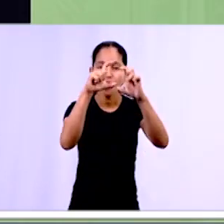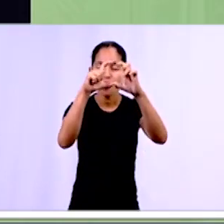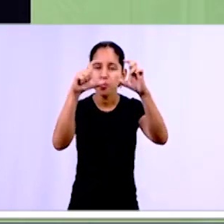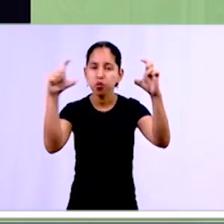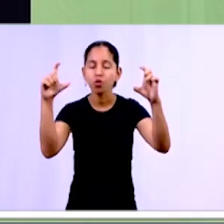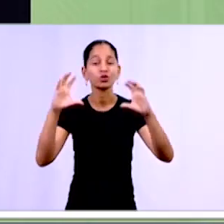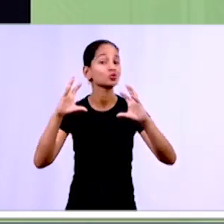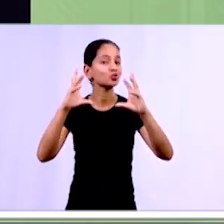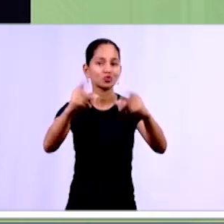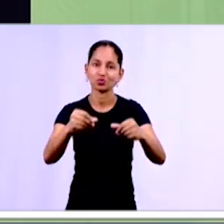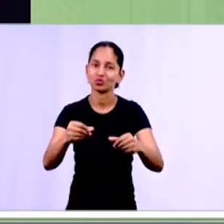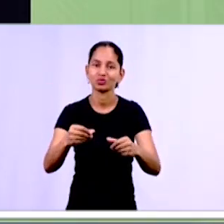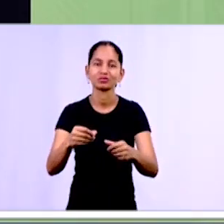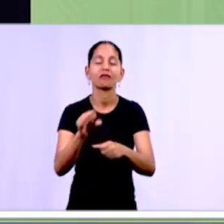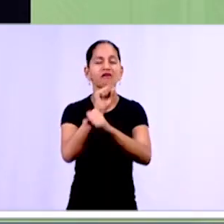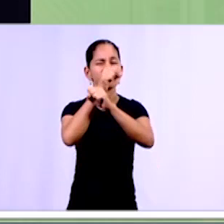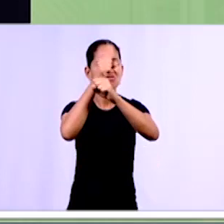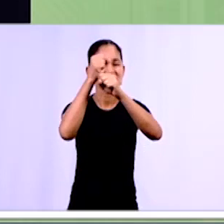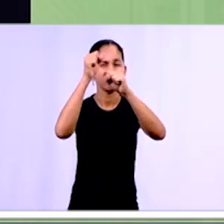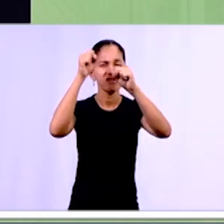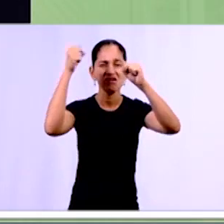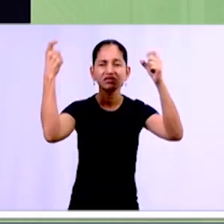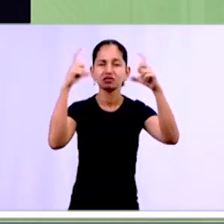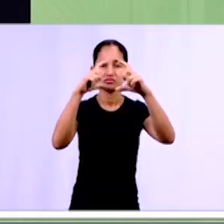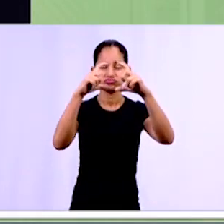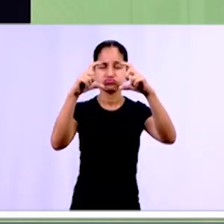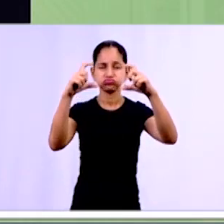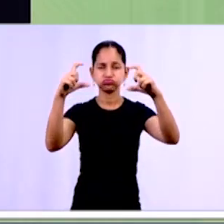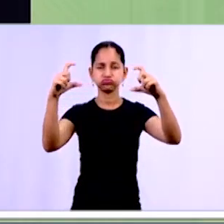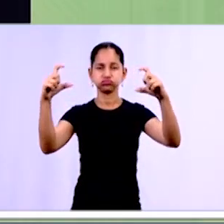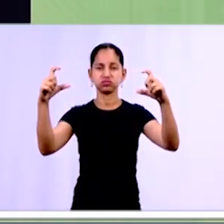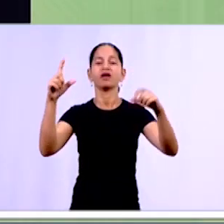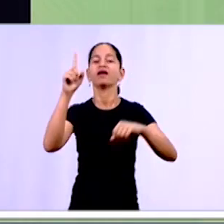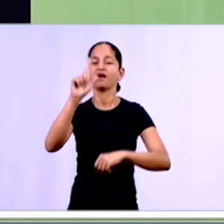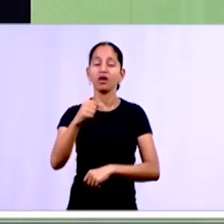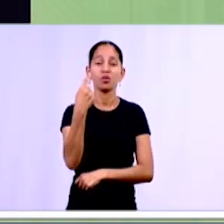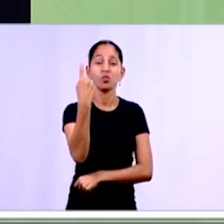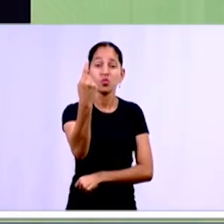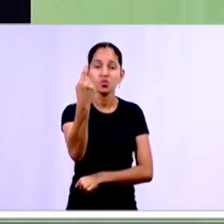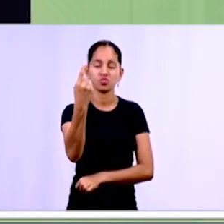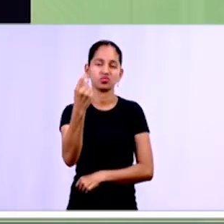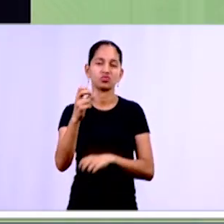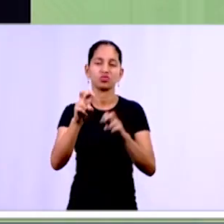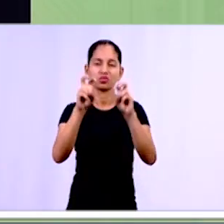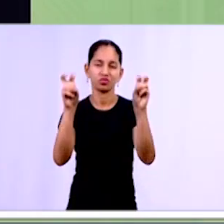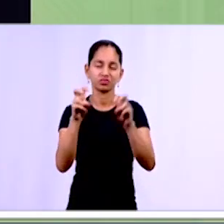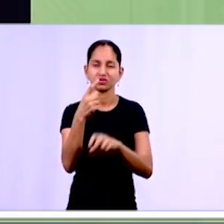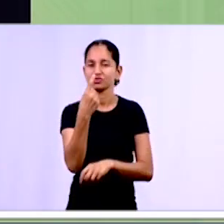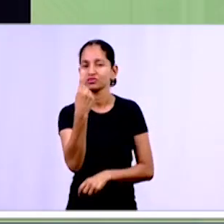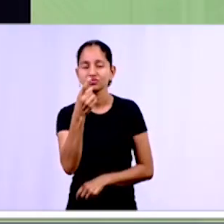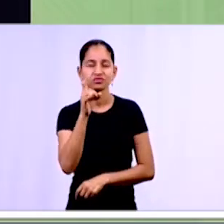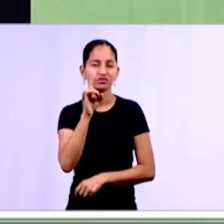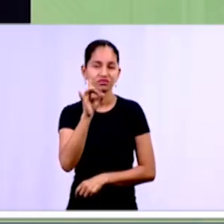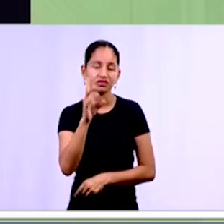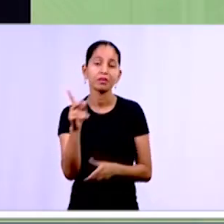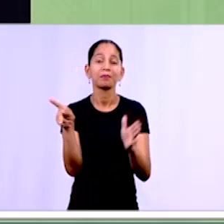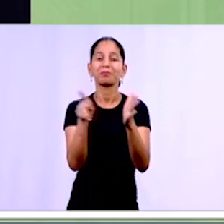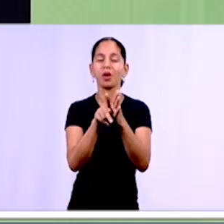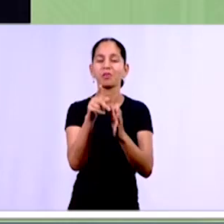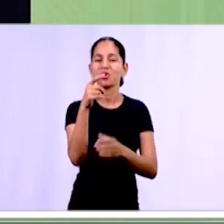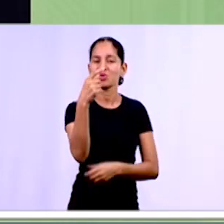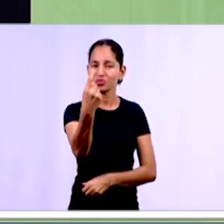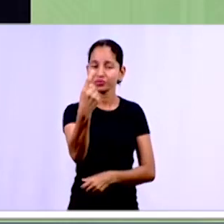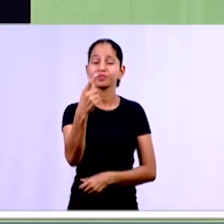e é um único computador. São prédios inteiros e é um único computador. Esse computador específico, desse